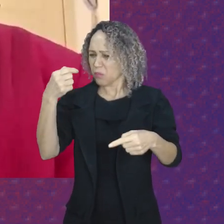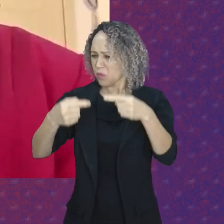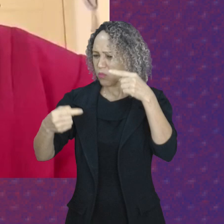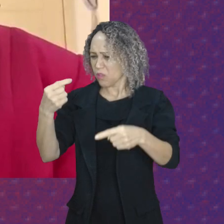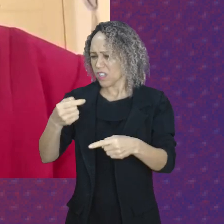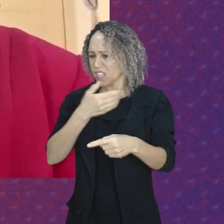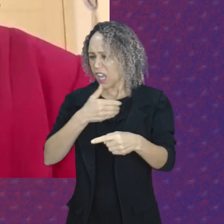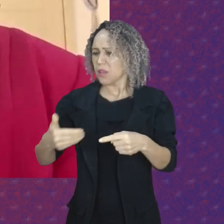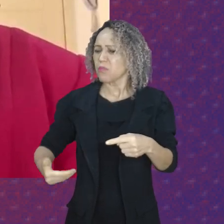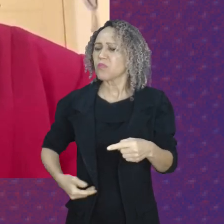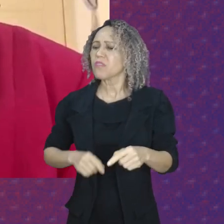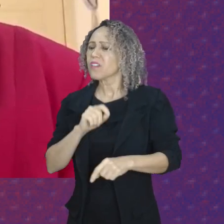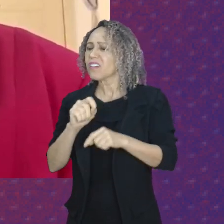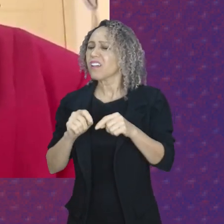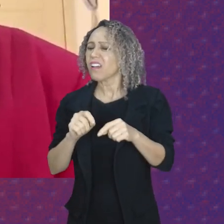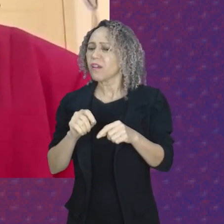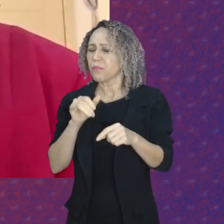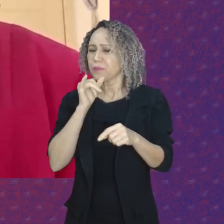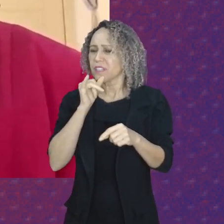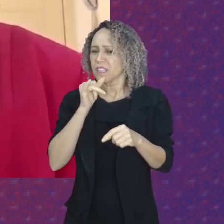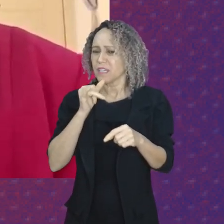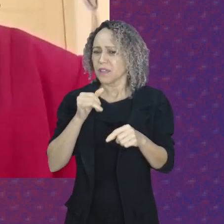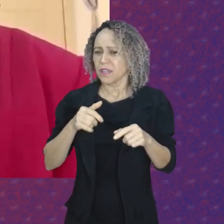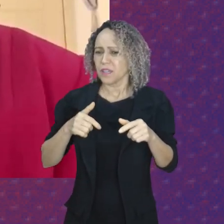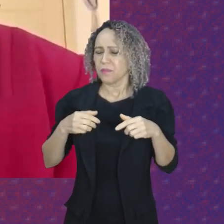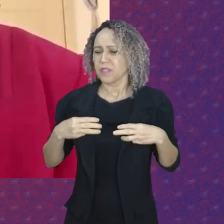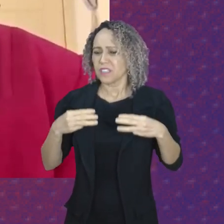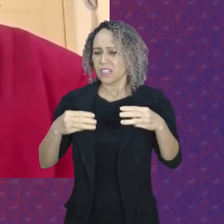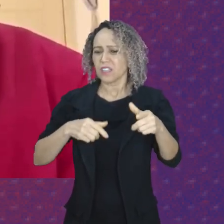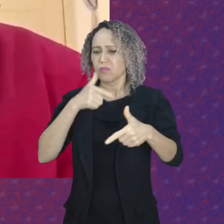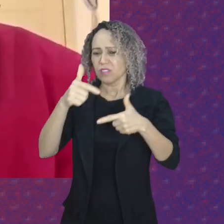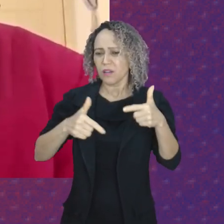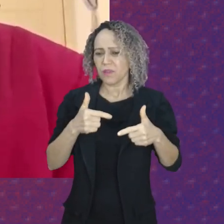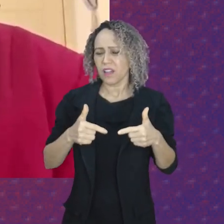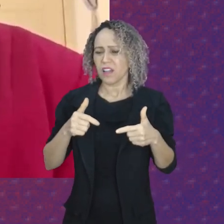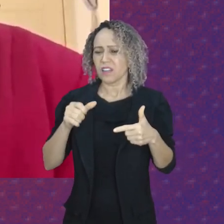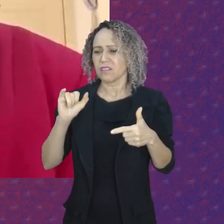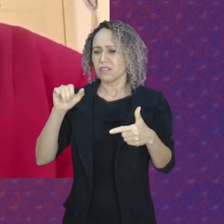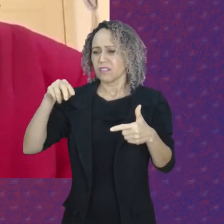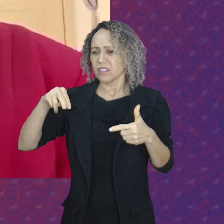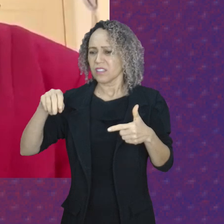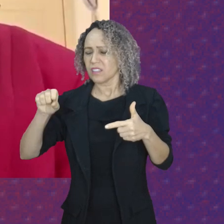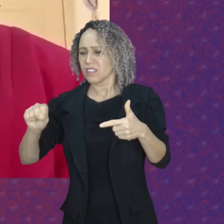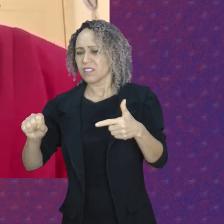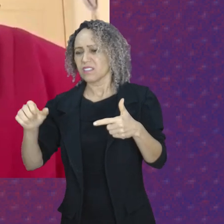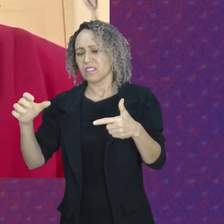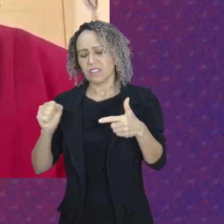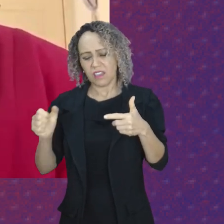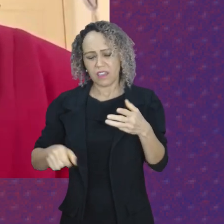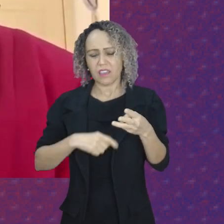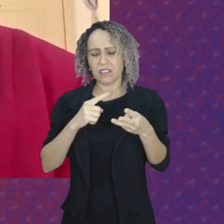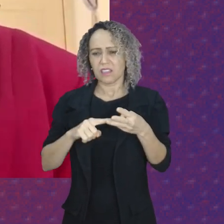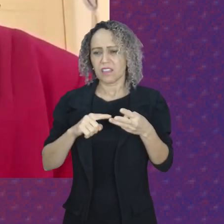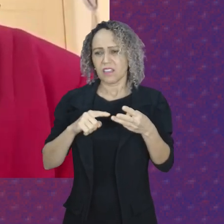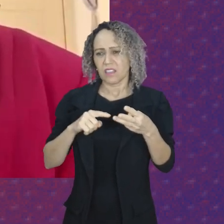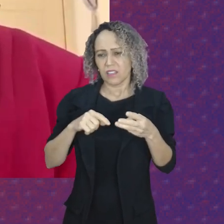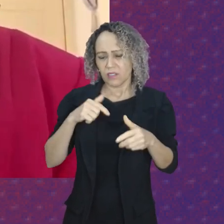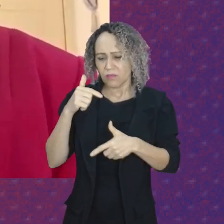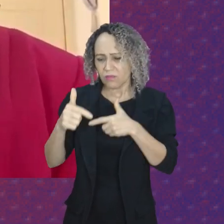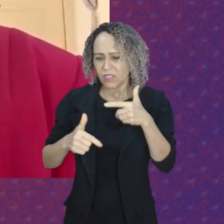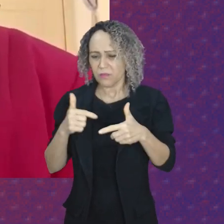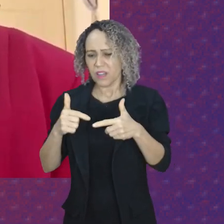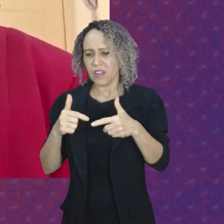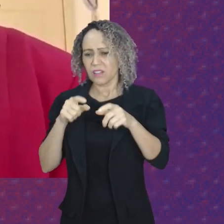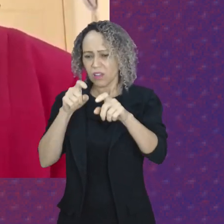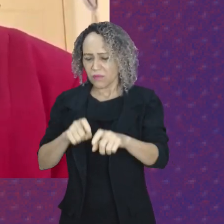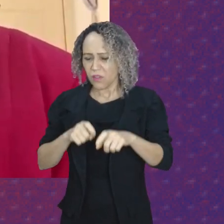públicas, como foi o caso do Ministério do Trabalho, o Ministério da Previdência, o Ministério do Desenvolvimento Agrário. A extinção da Ouvidoria Agrária